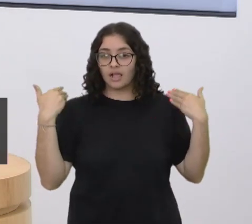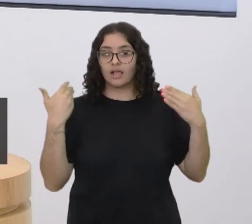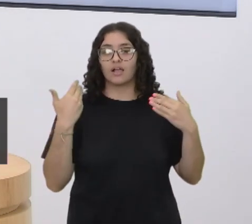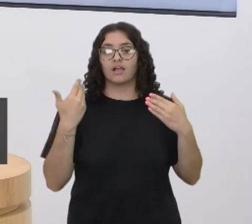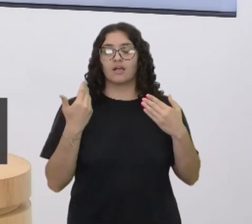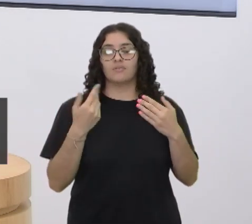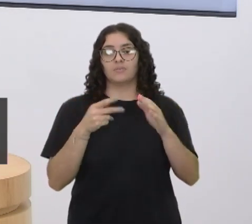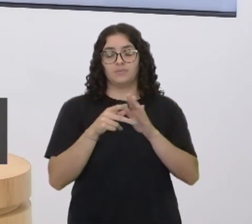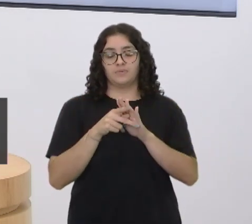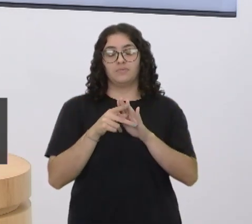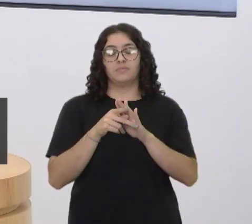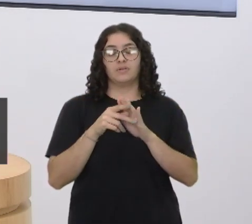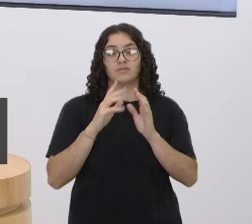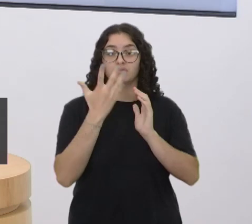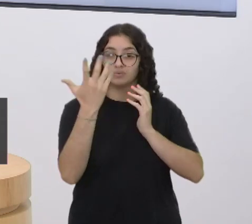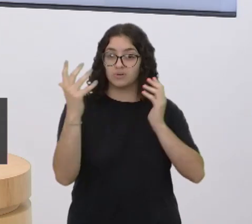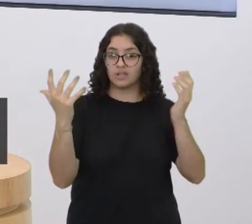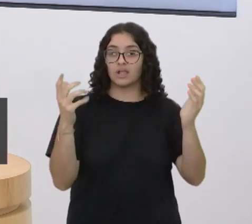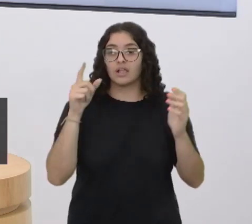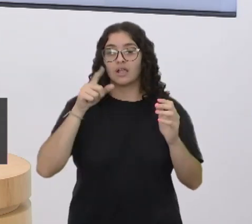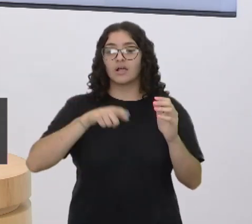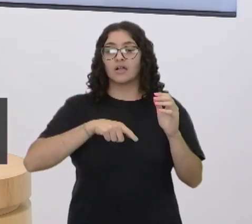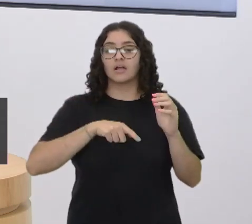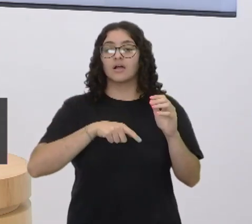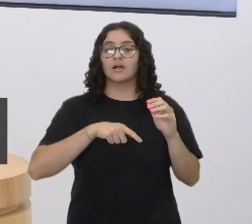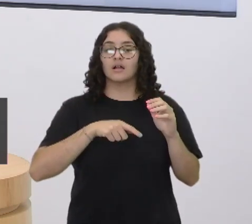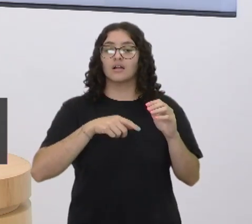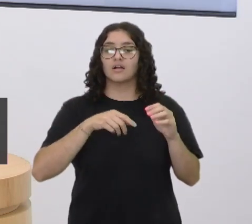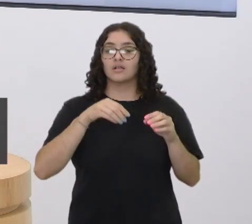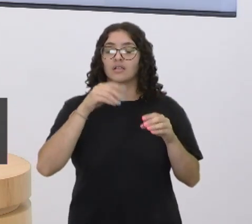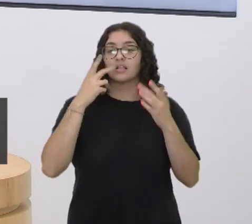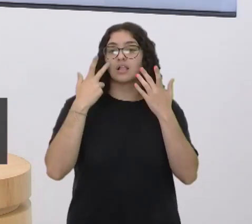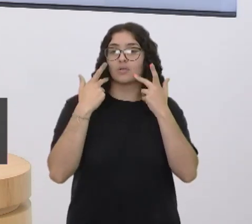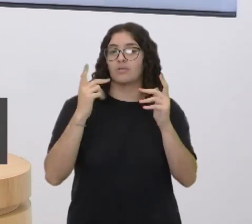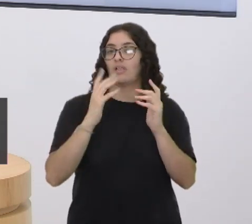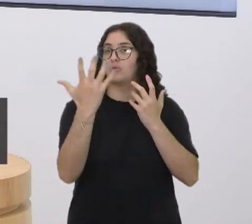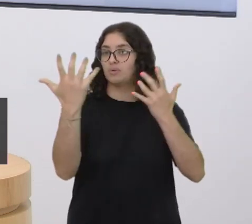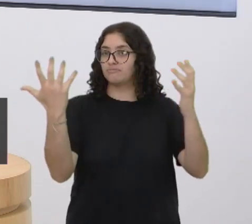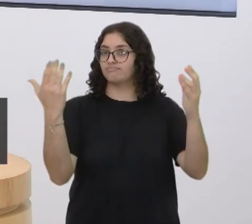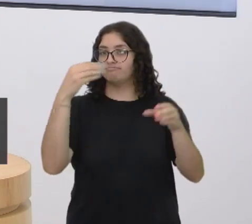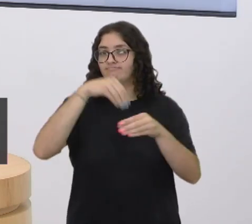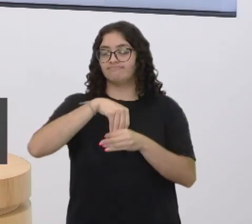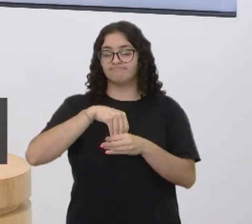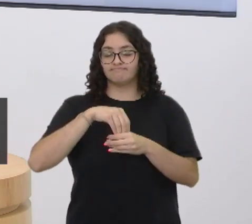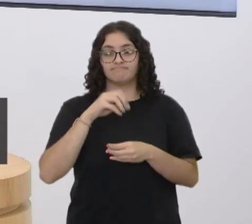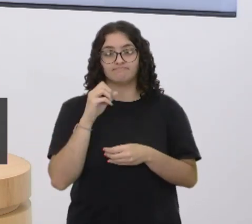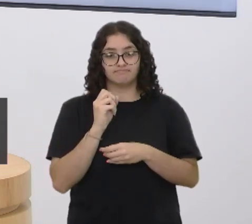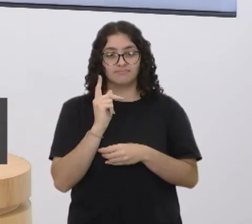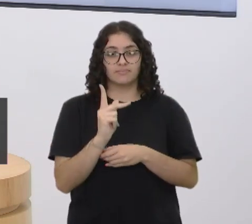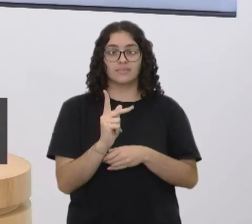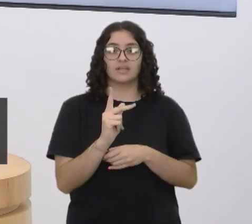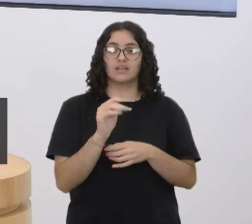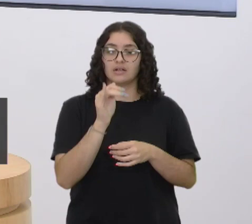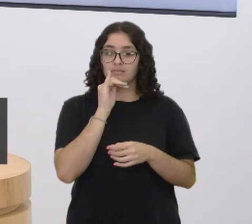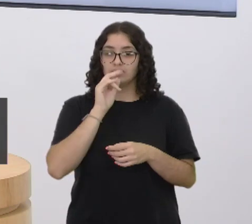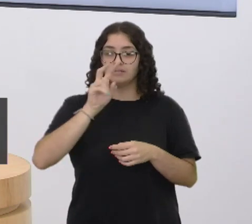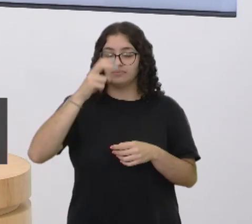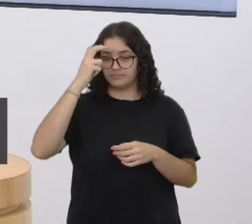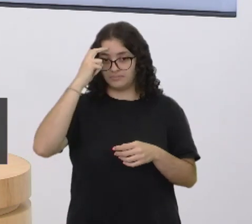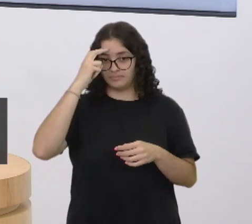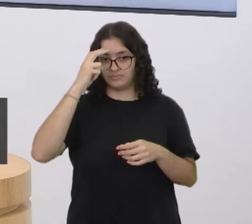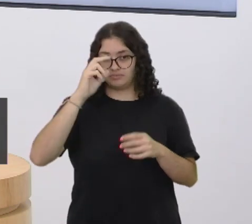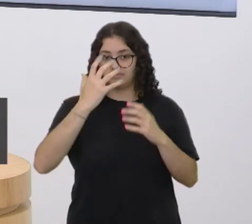atrações culturais são justamente as atrações naturais, tá? Então, quando a gente fala de serviços culturais, né,